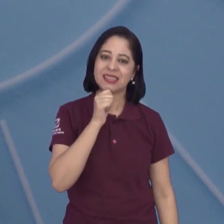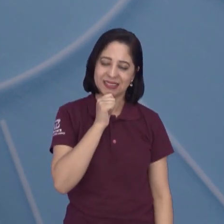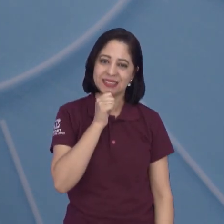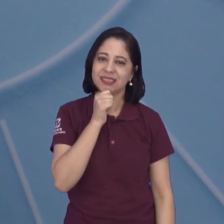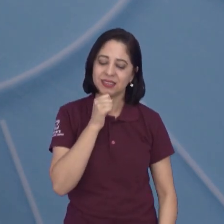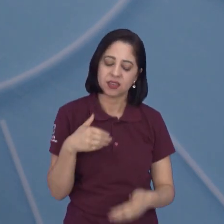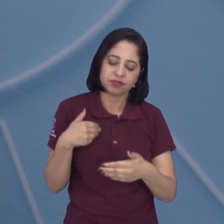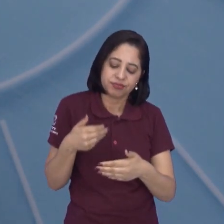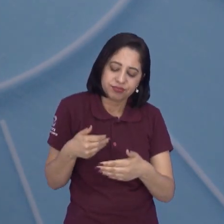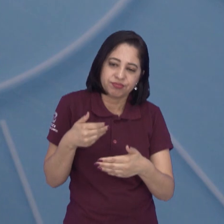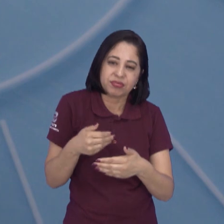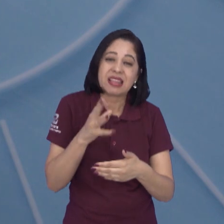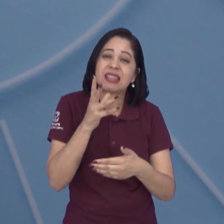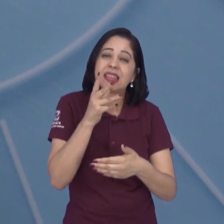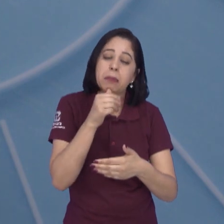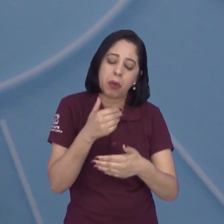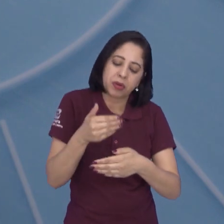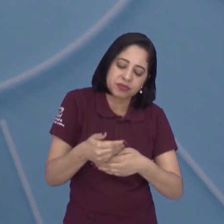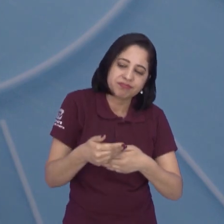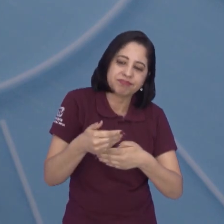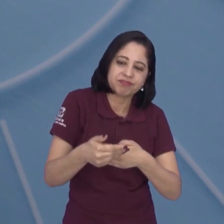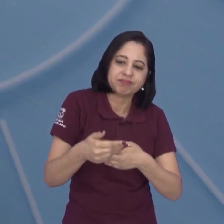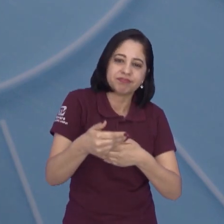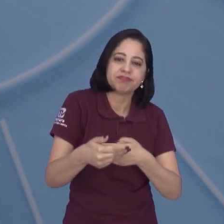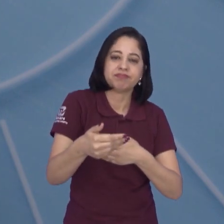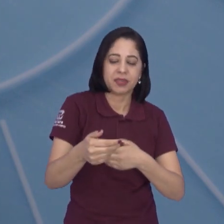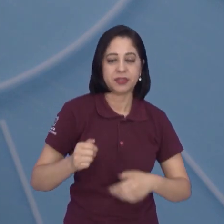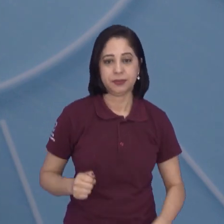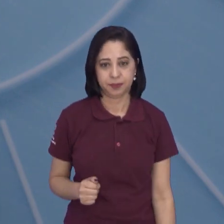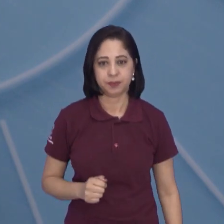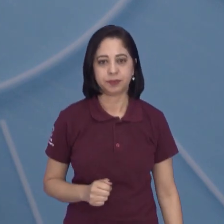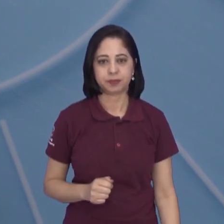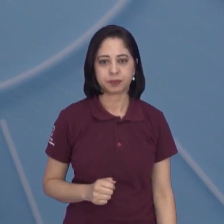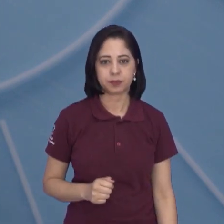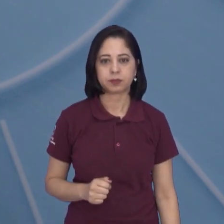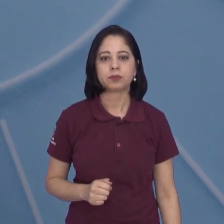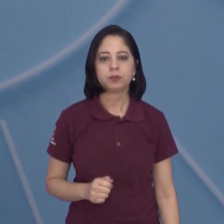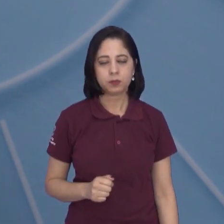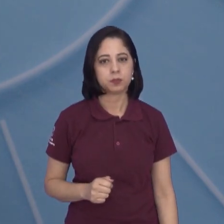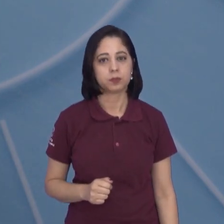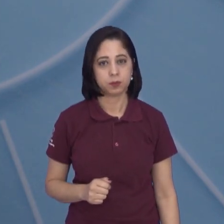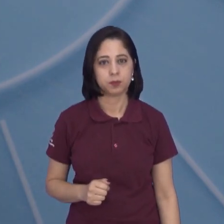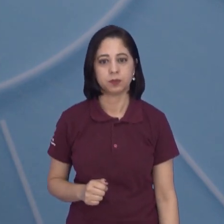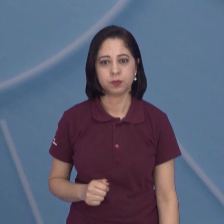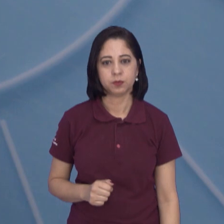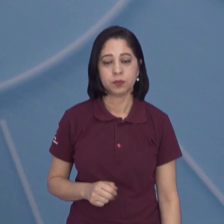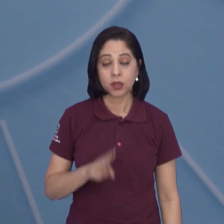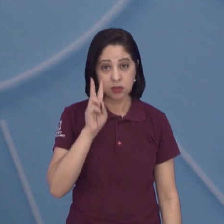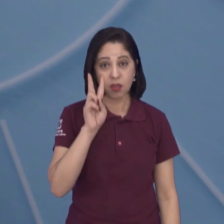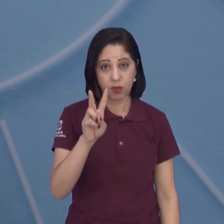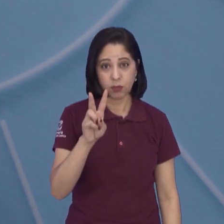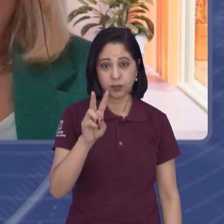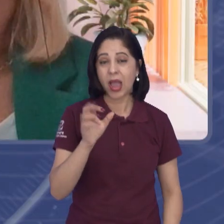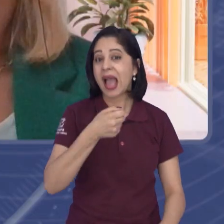a passos lentos, né? Para a gente ter essa equidade. Adriana, a gente pôde ver aí as respostas das